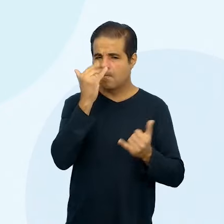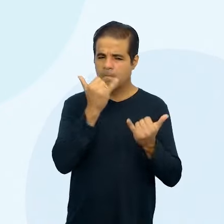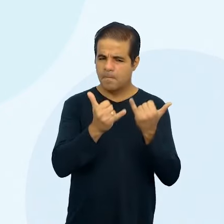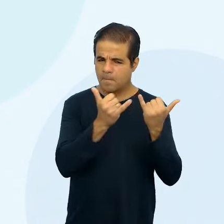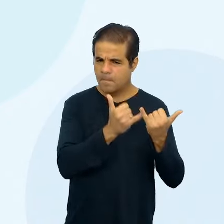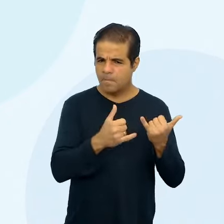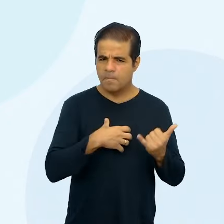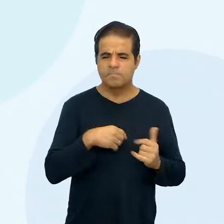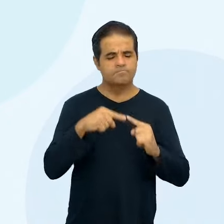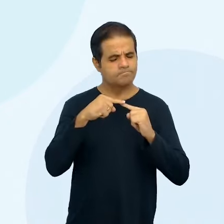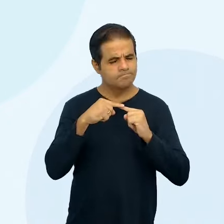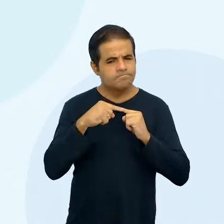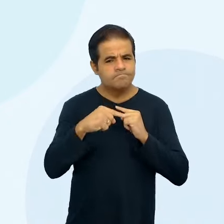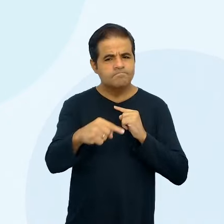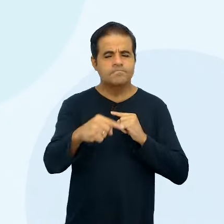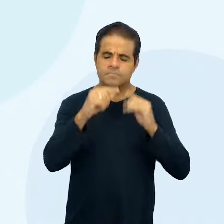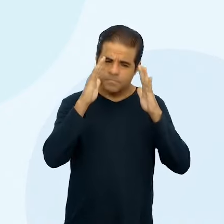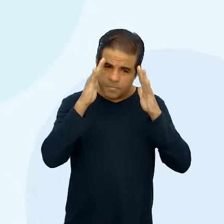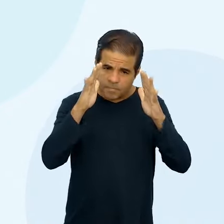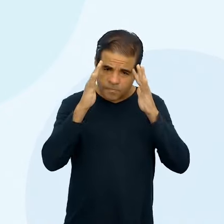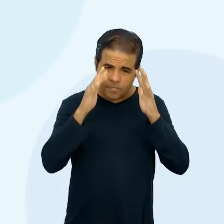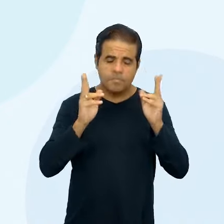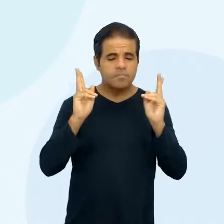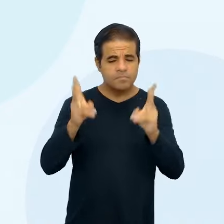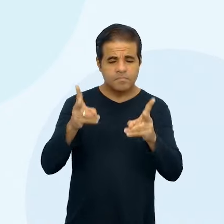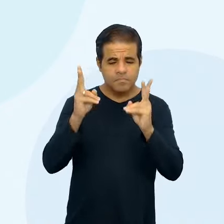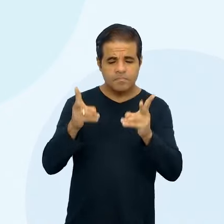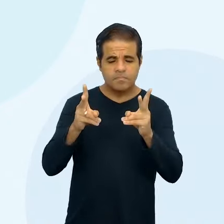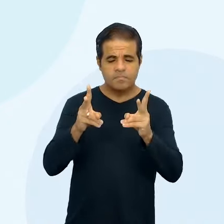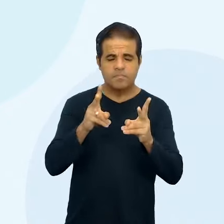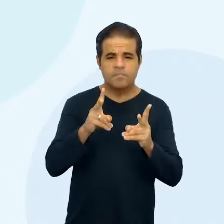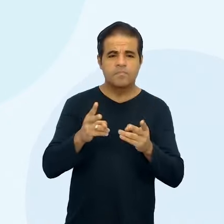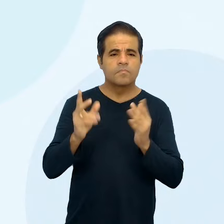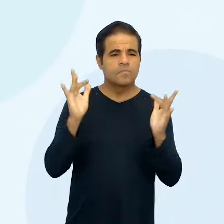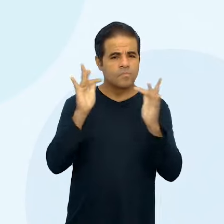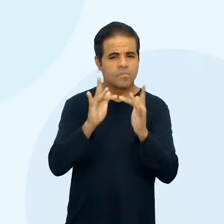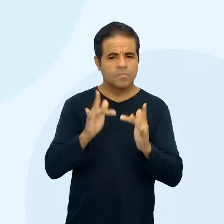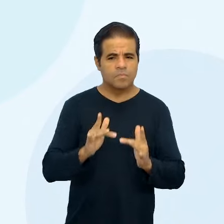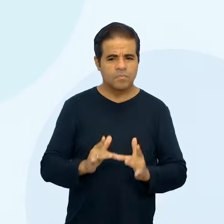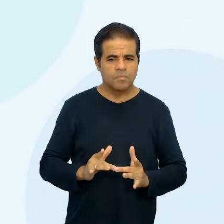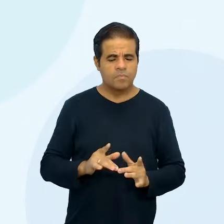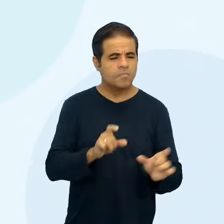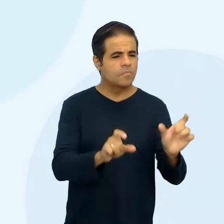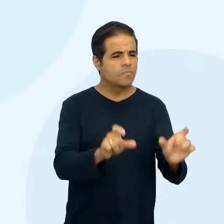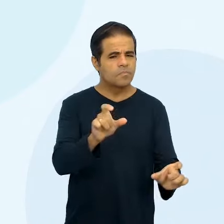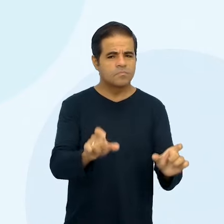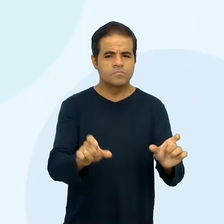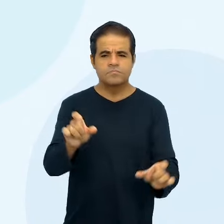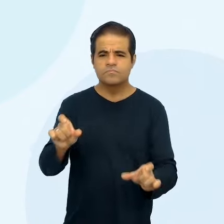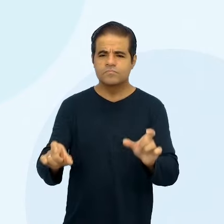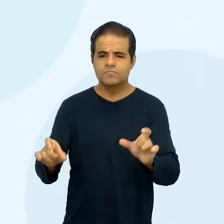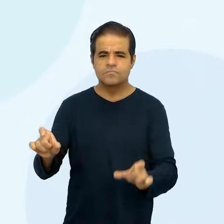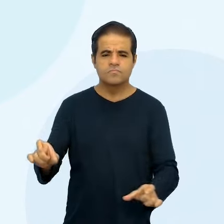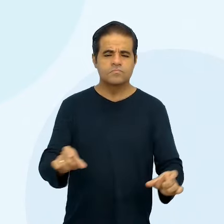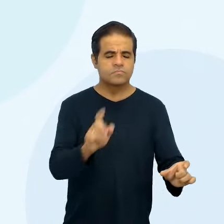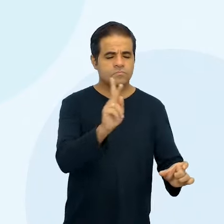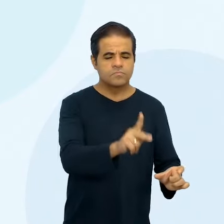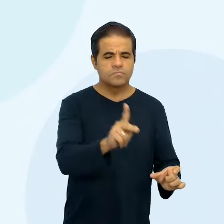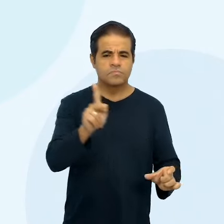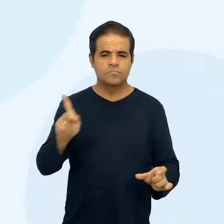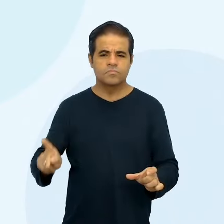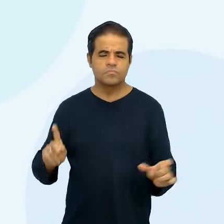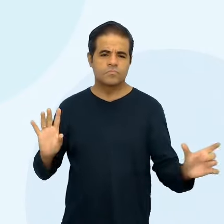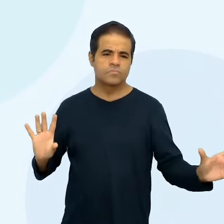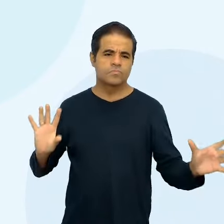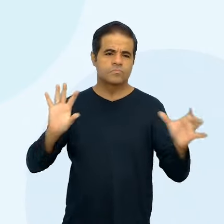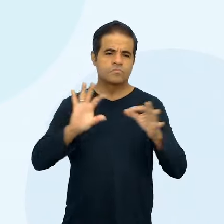a mesma linha de raciocínio. Então é muito importante manter esse contato com os pares, né, com os professores que estão ligados